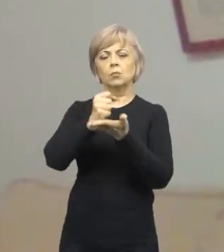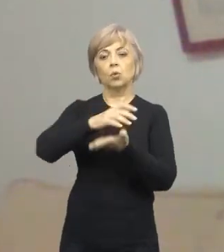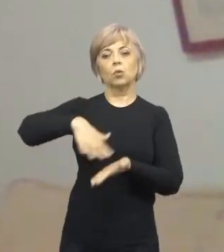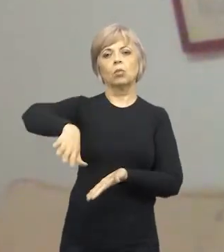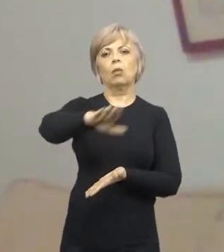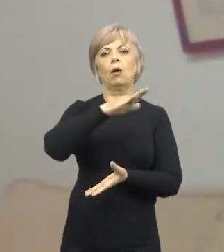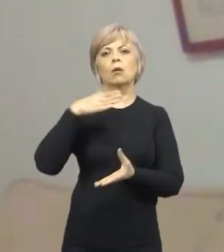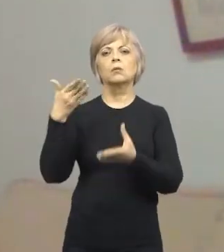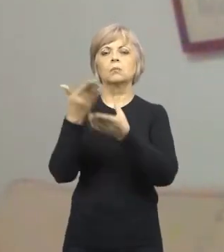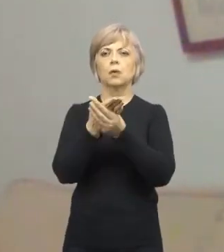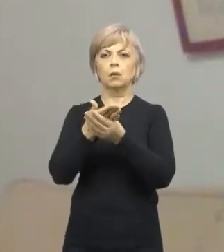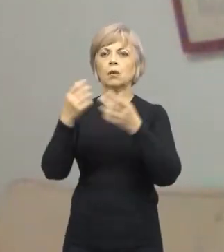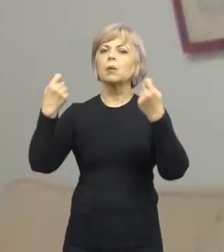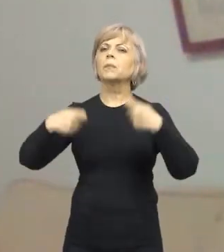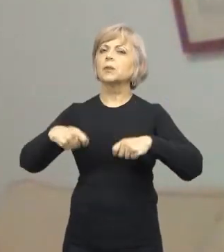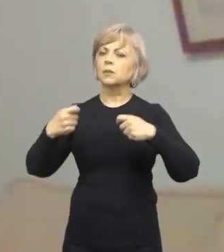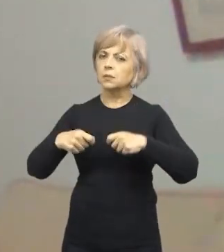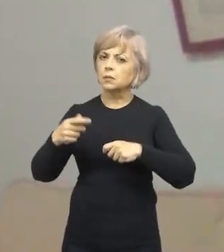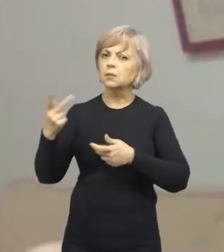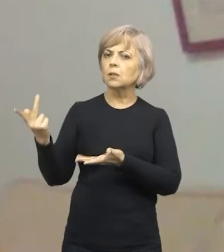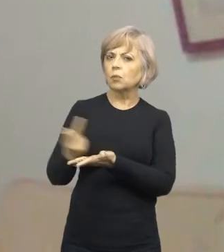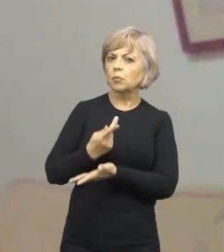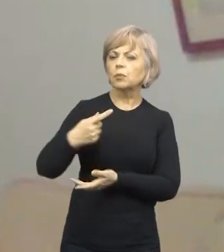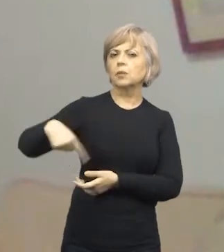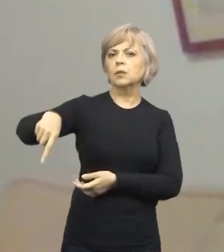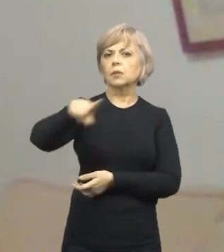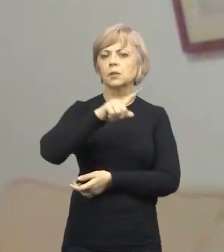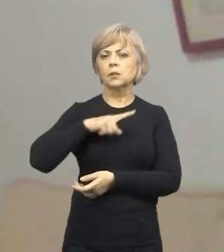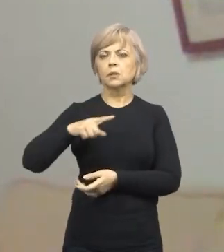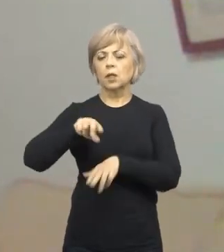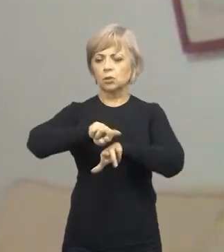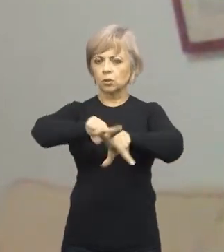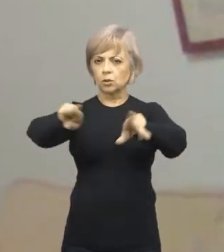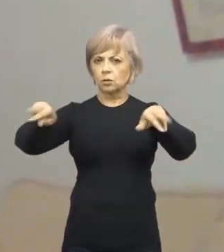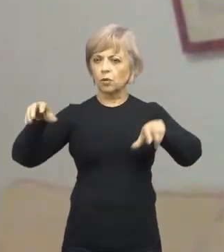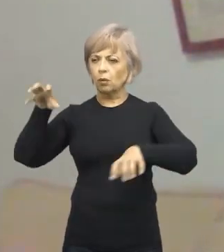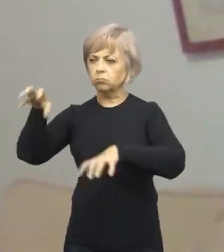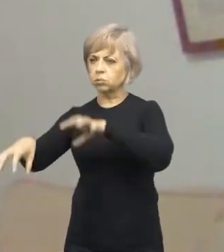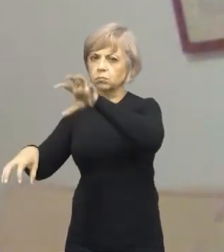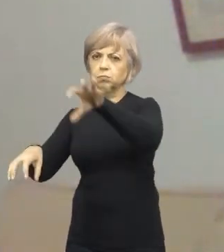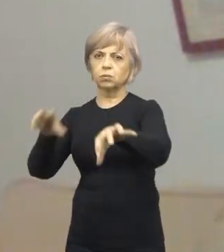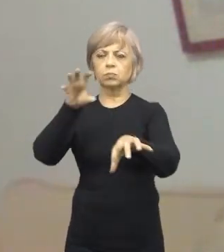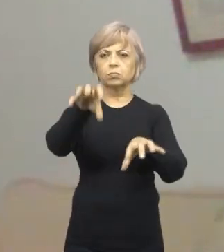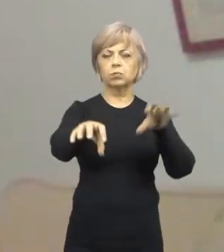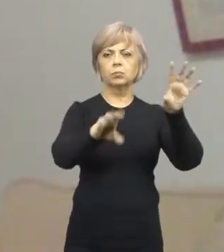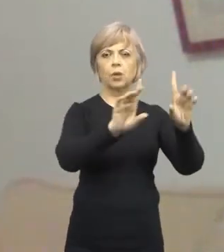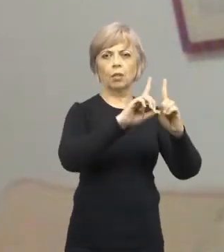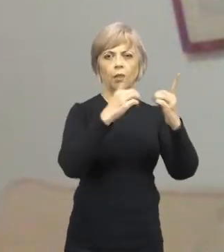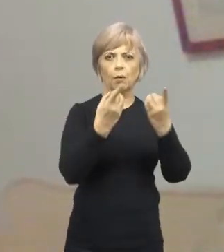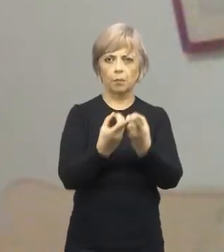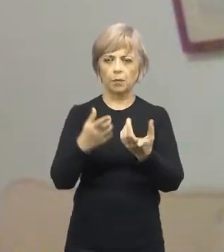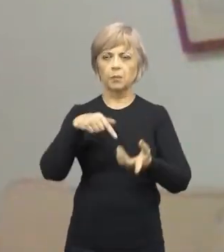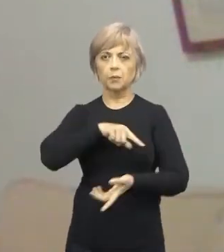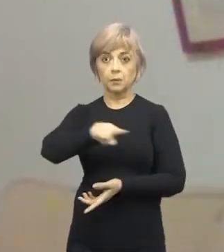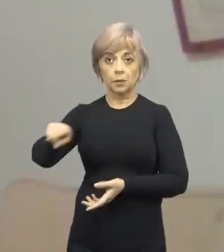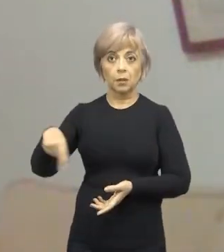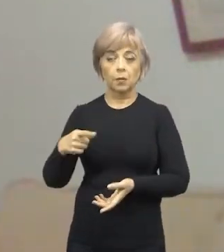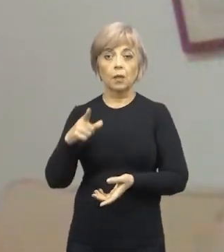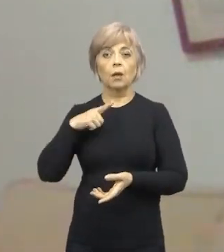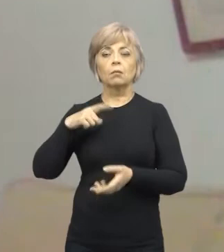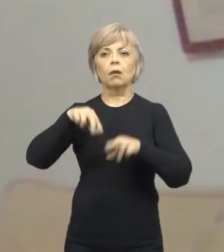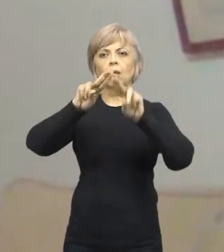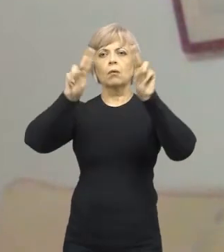nessas ações que são realizadas pelos diversos órgãos, pelos diversos agentes